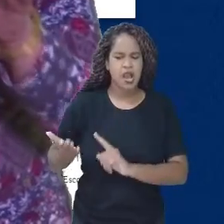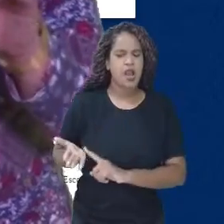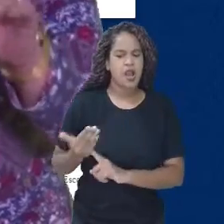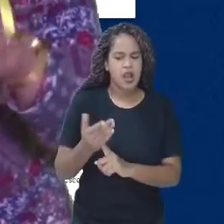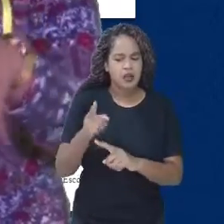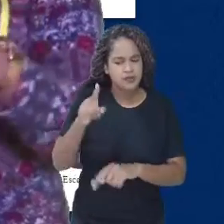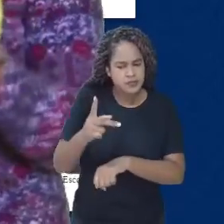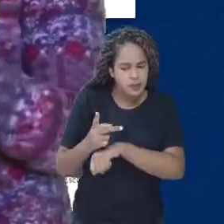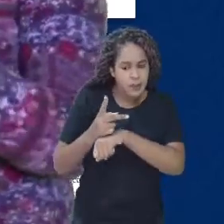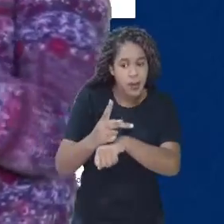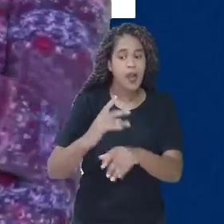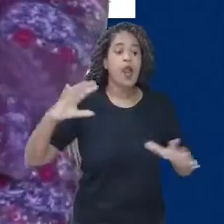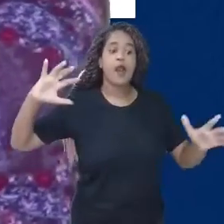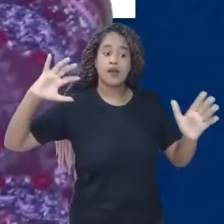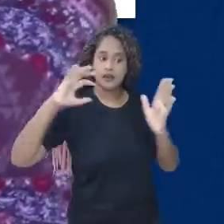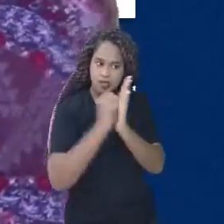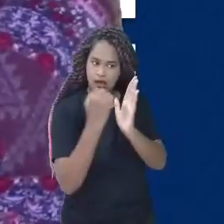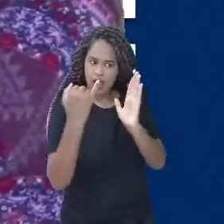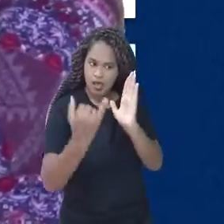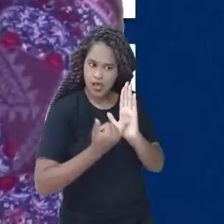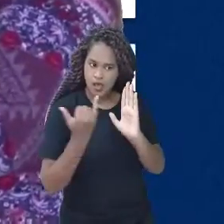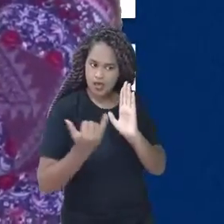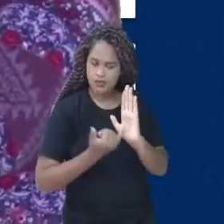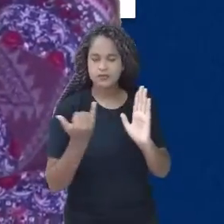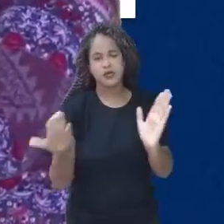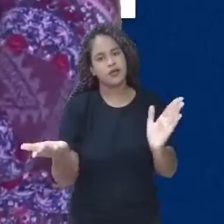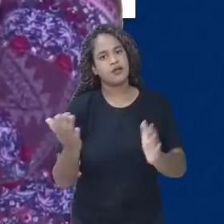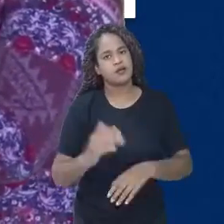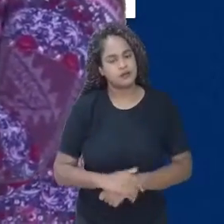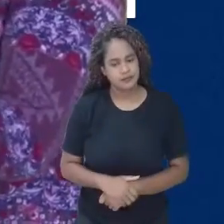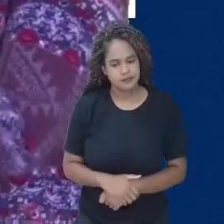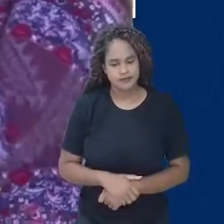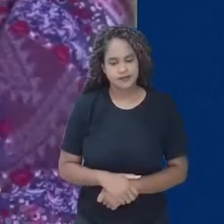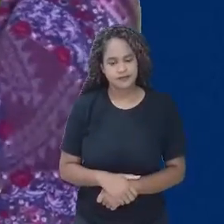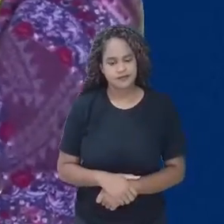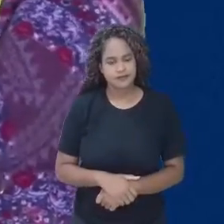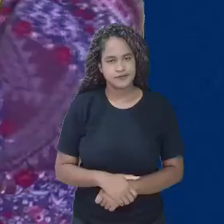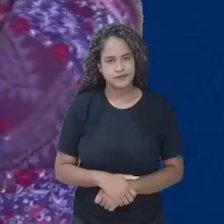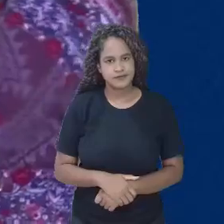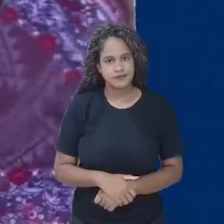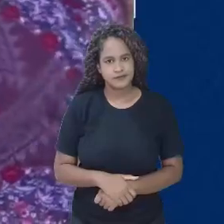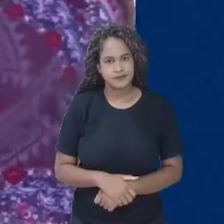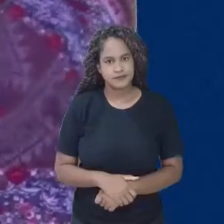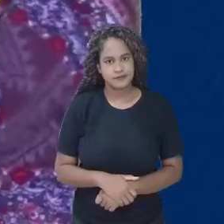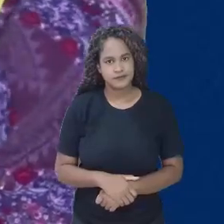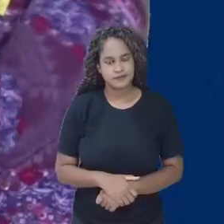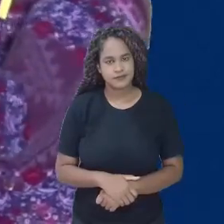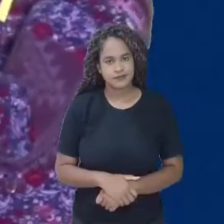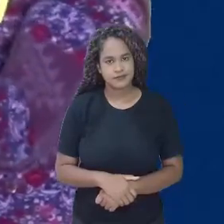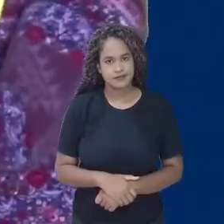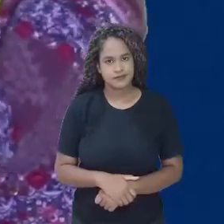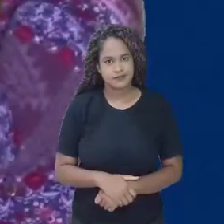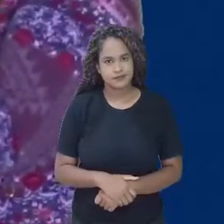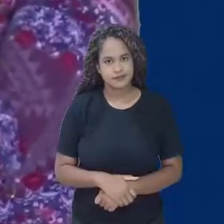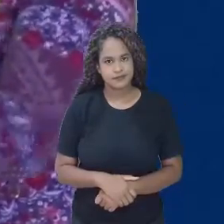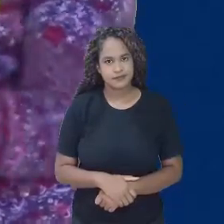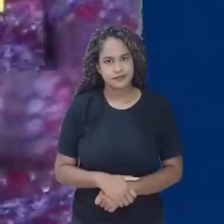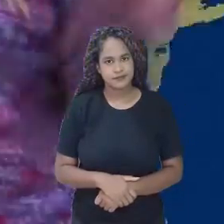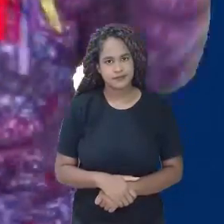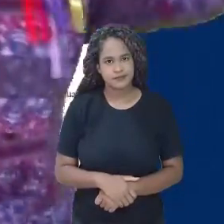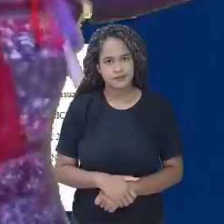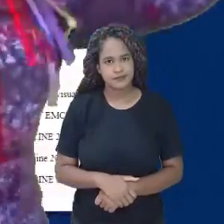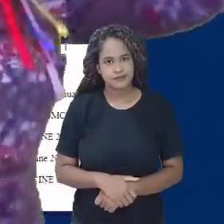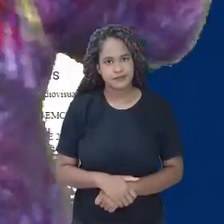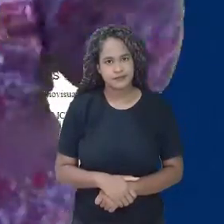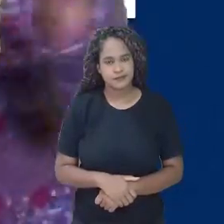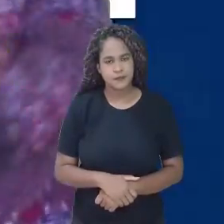faz tua inscrição. Porque esses videozinhos assim, Esse que eu gosto de fazer, né? na rede, Fica na nas rede, redes na sociais. rede, na rede. É esse Se